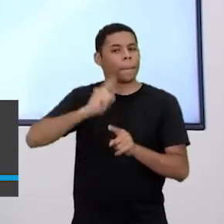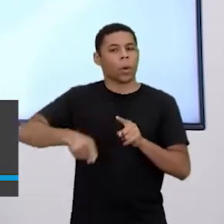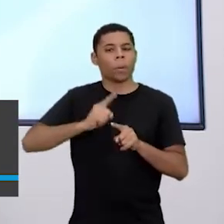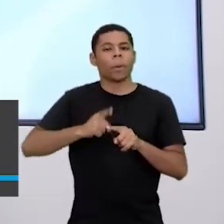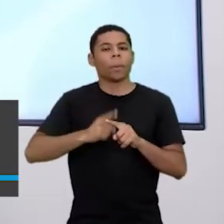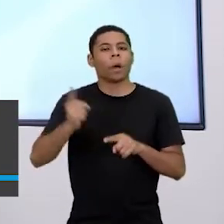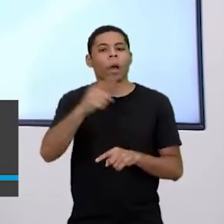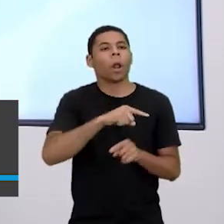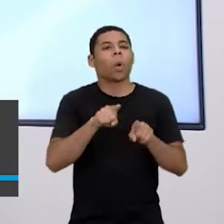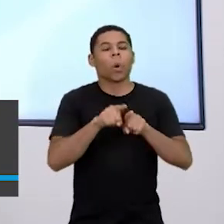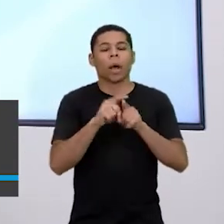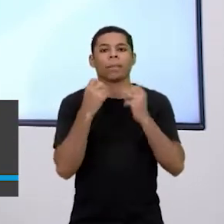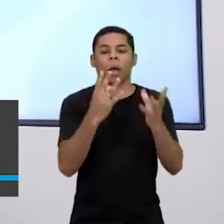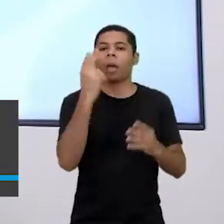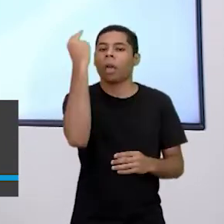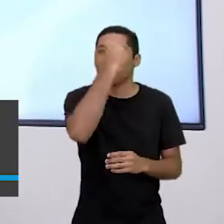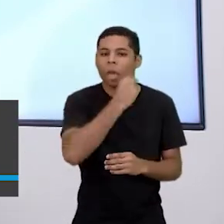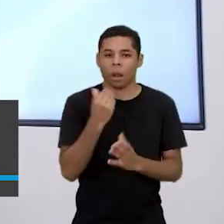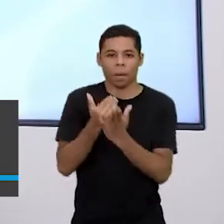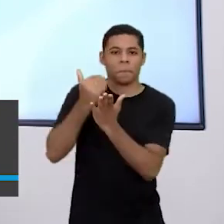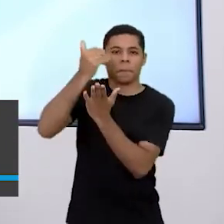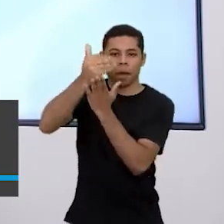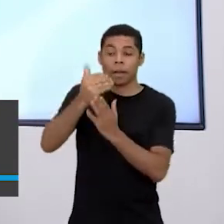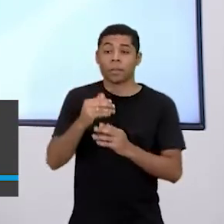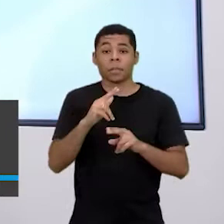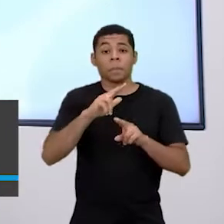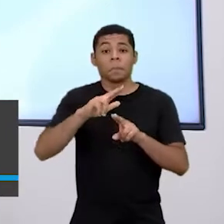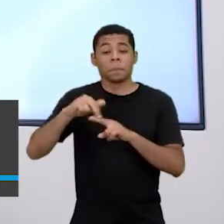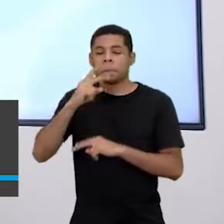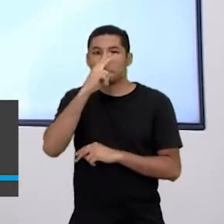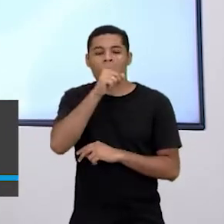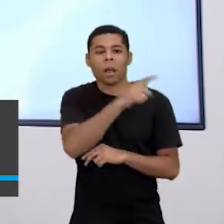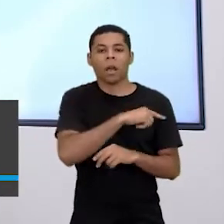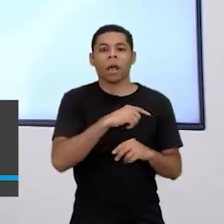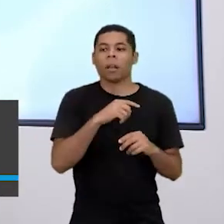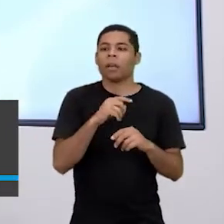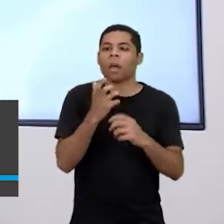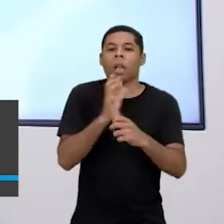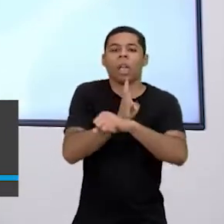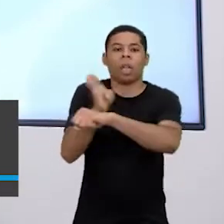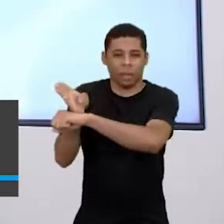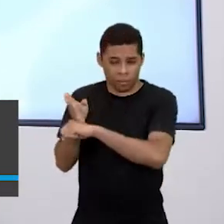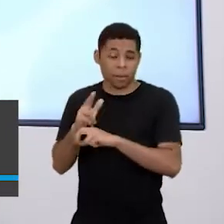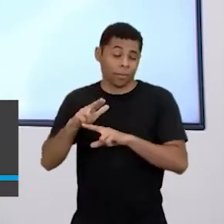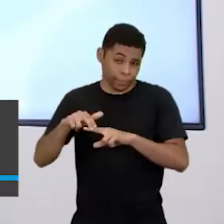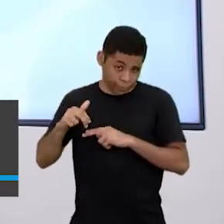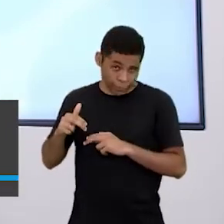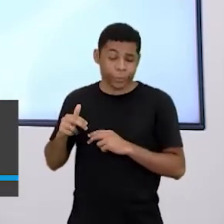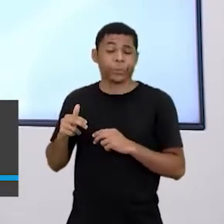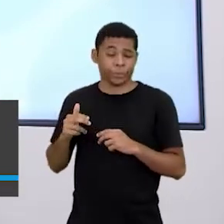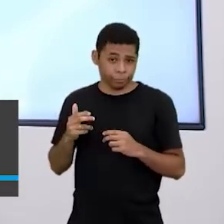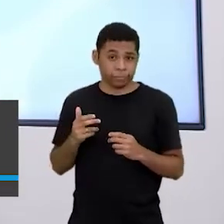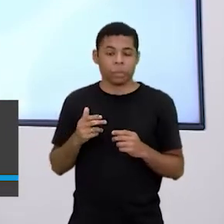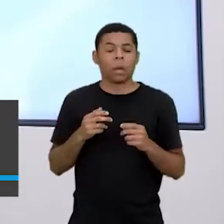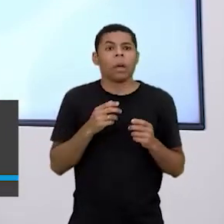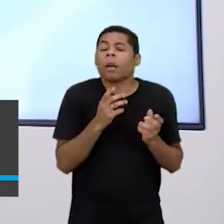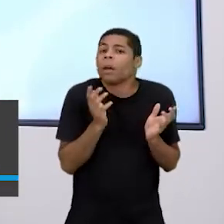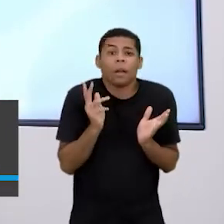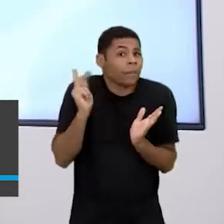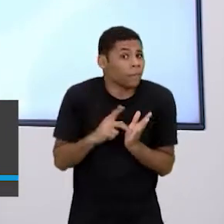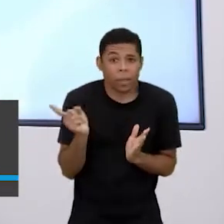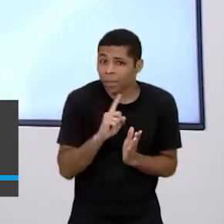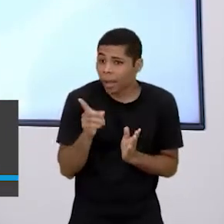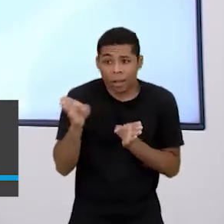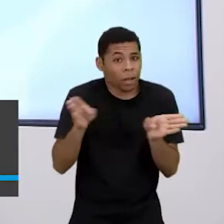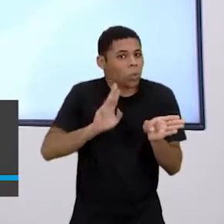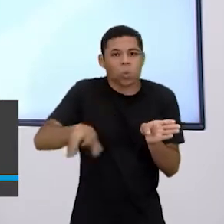alusão foi considerado uma obra comunista. Na verdade, não era nenhuma dos dois, né? Ele foi fazer uma crítica